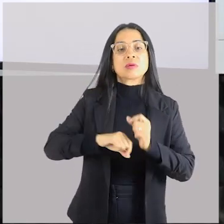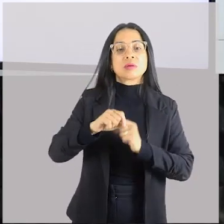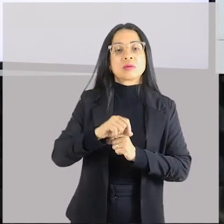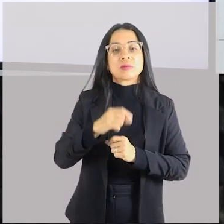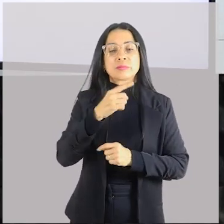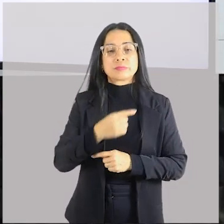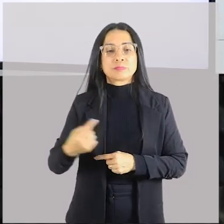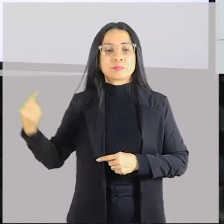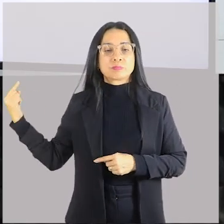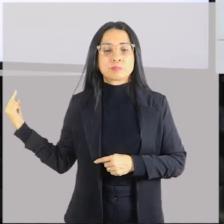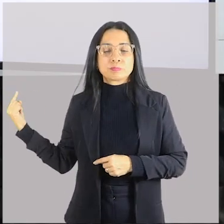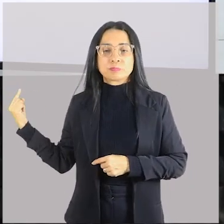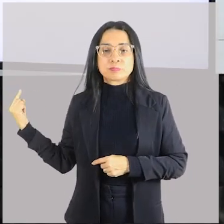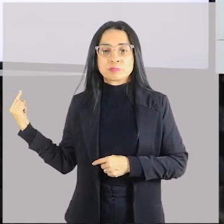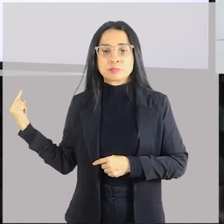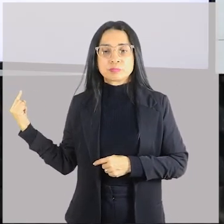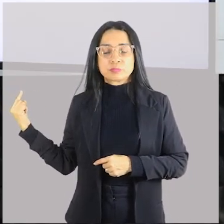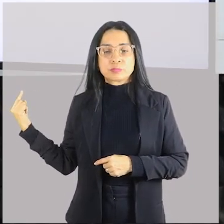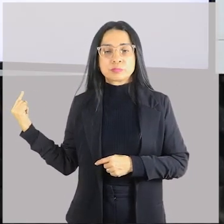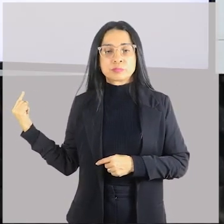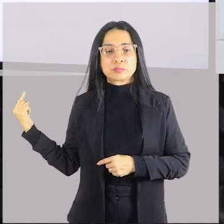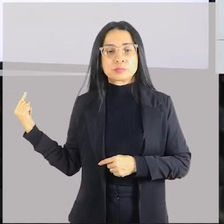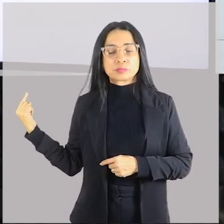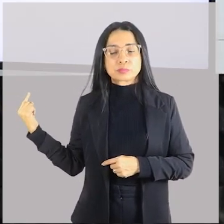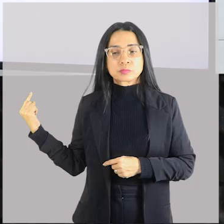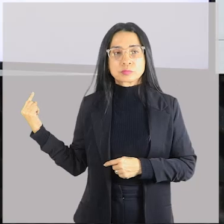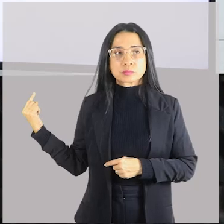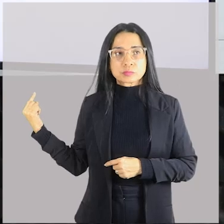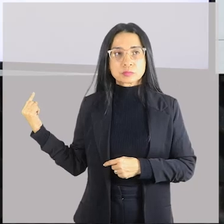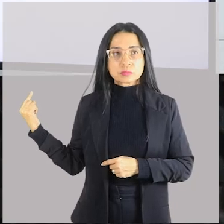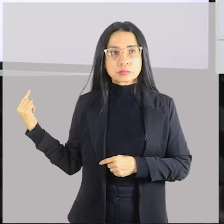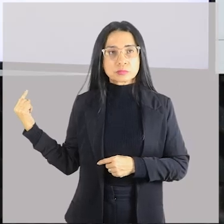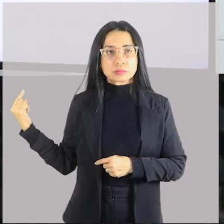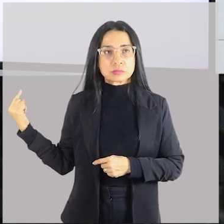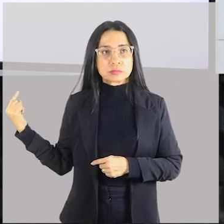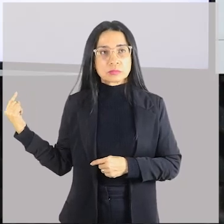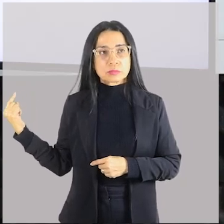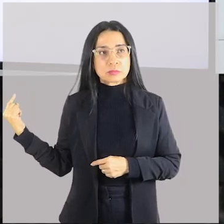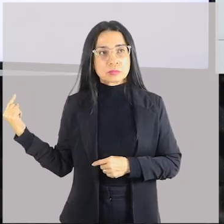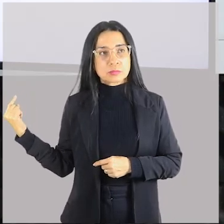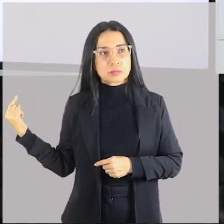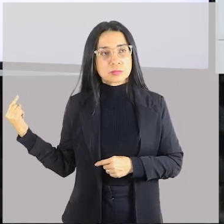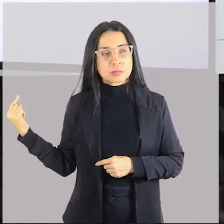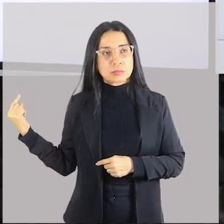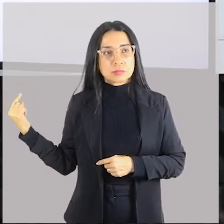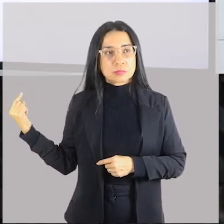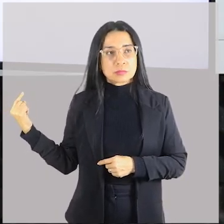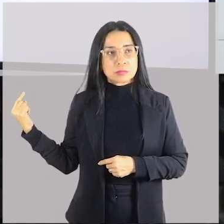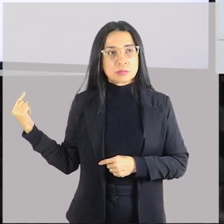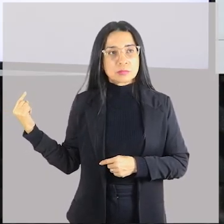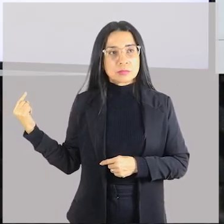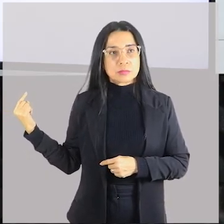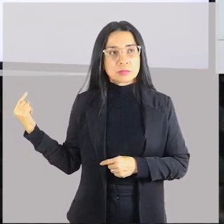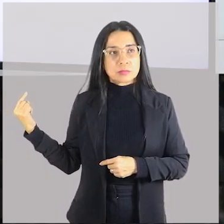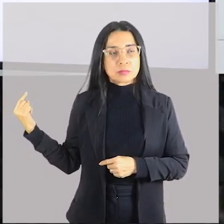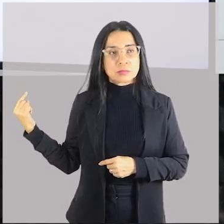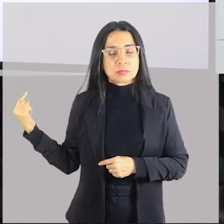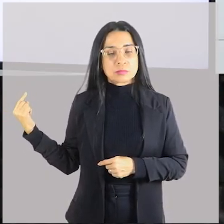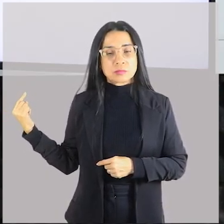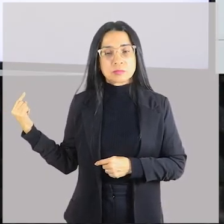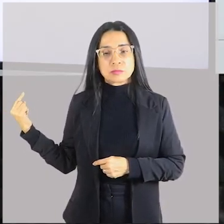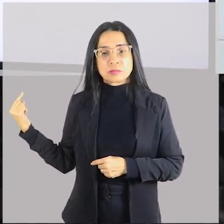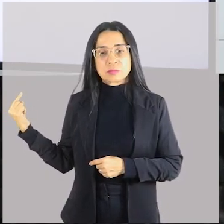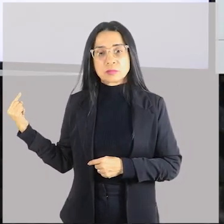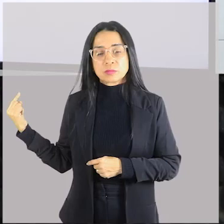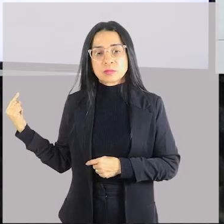amargura espanto insatisfação impactos negativos sociedade moderna deformação proposital da realidade